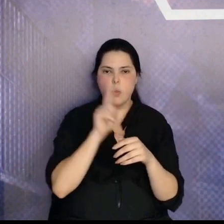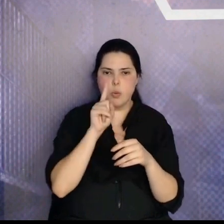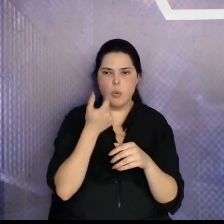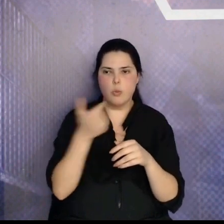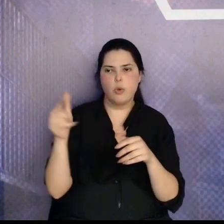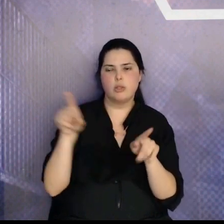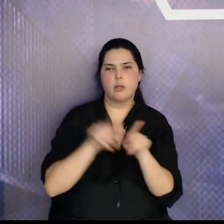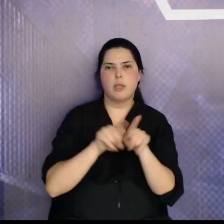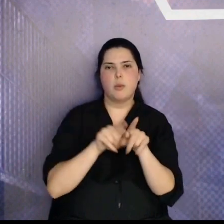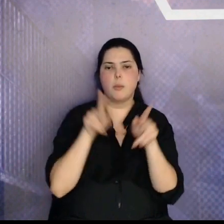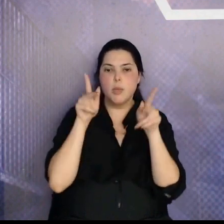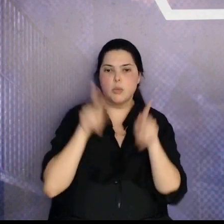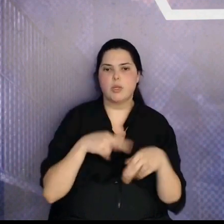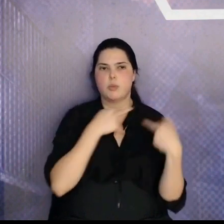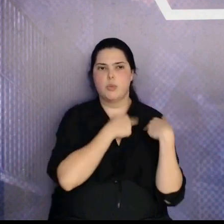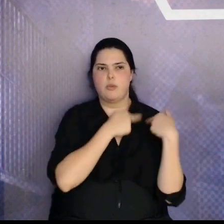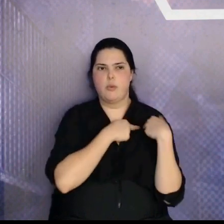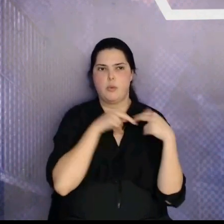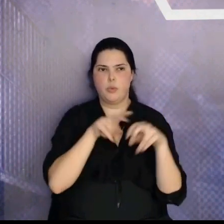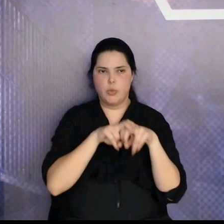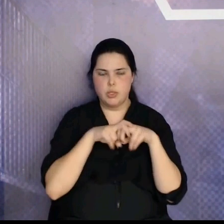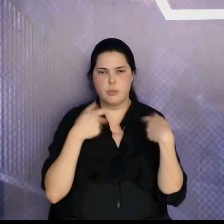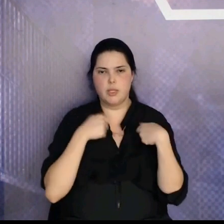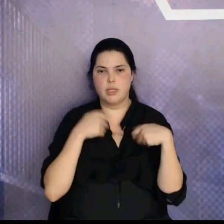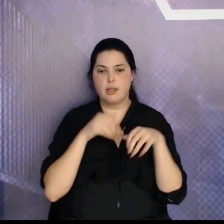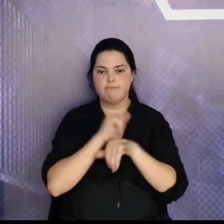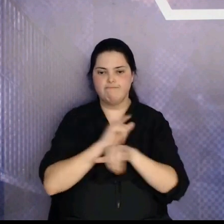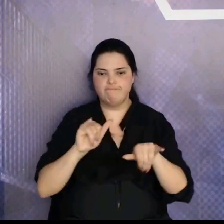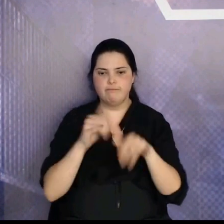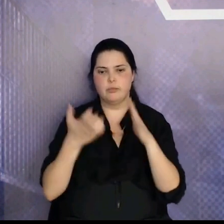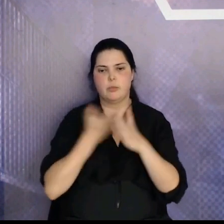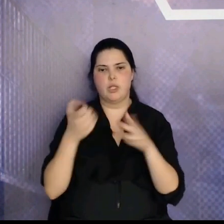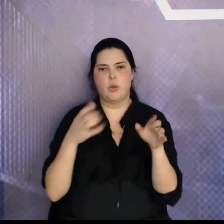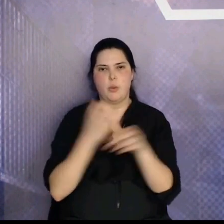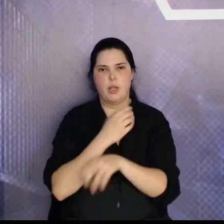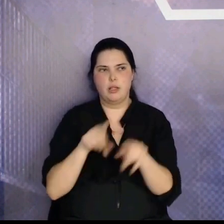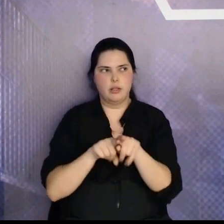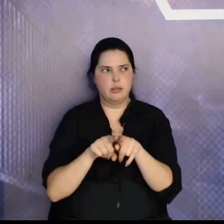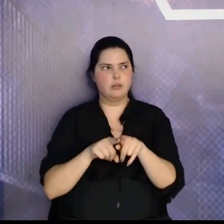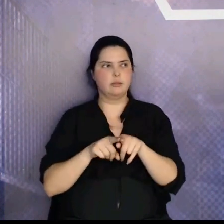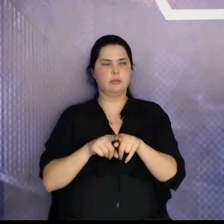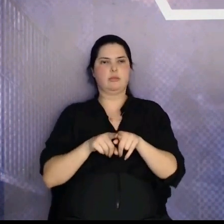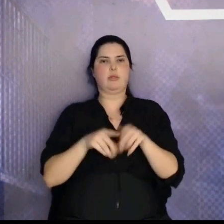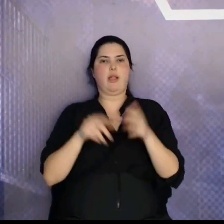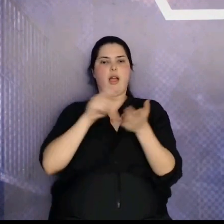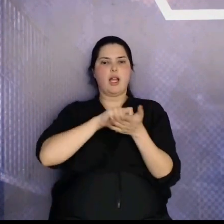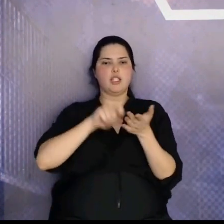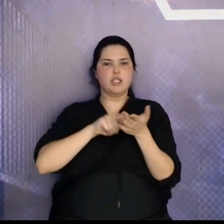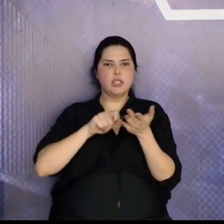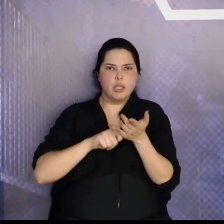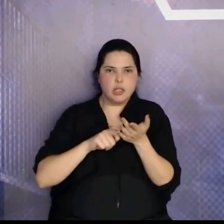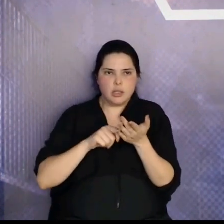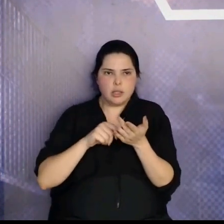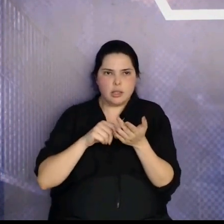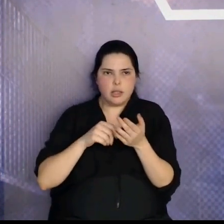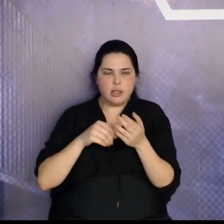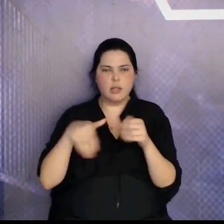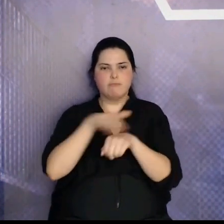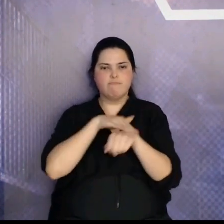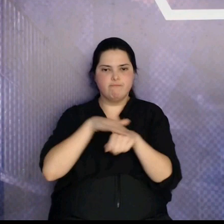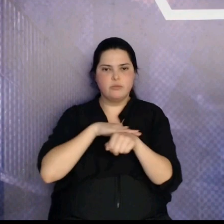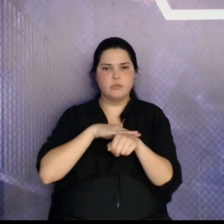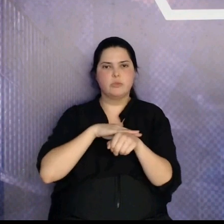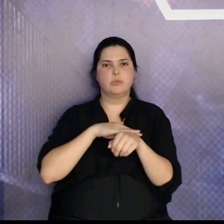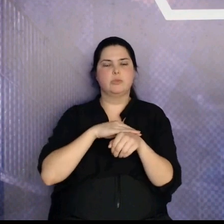aquelas pessoas que são responsáveis por isso. A gente tem que levar para a empresa inteira, seja com agendas, talks, recorrências,